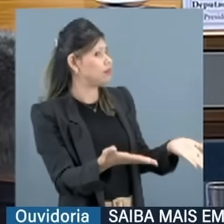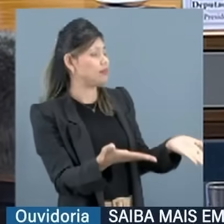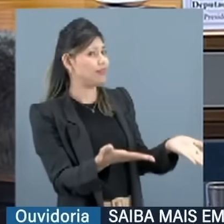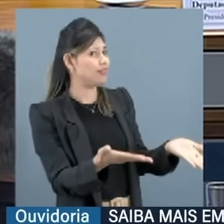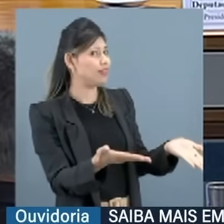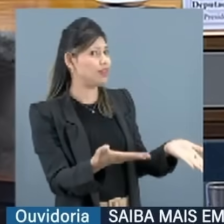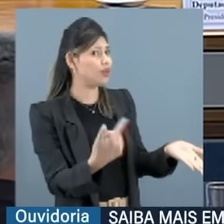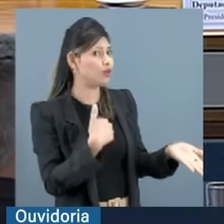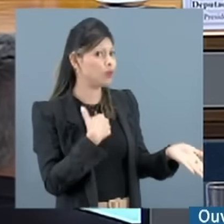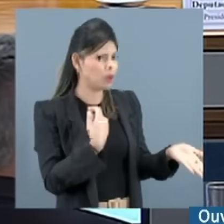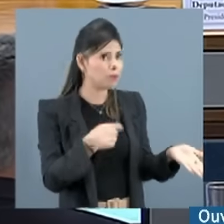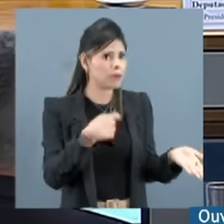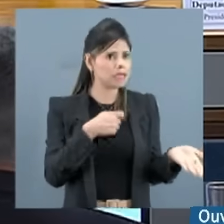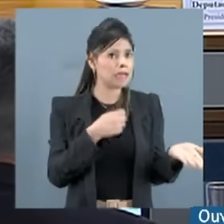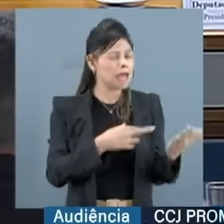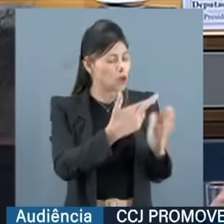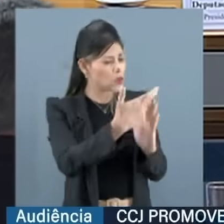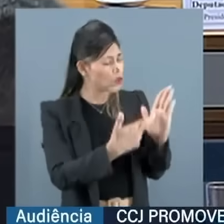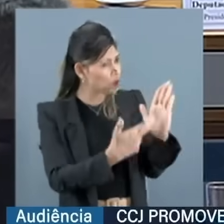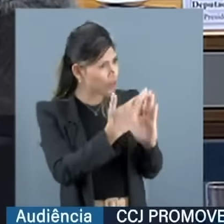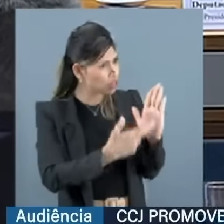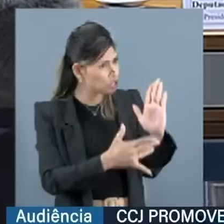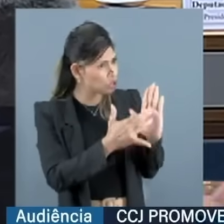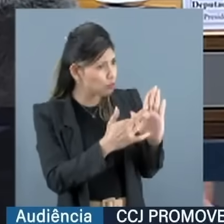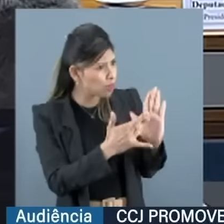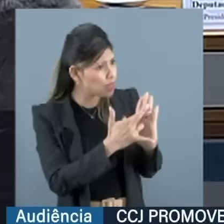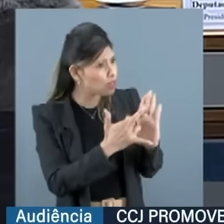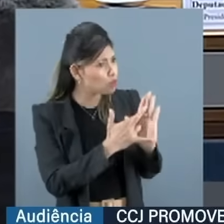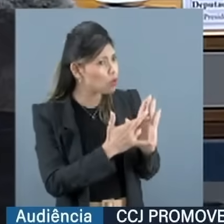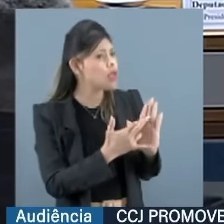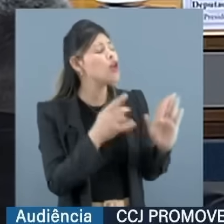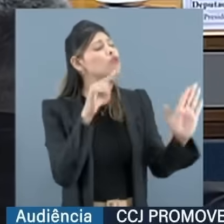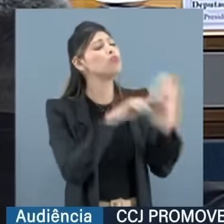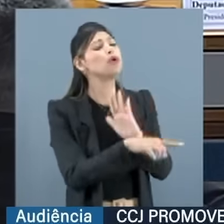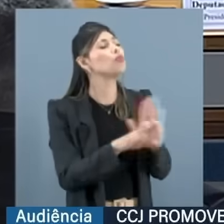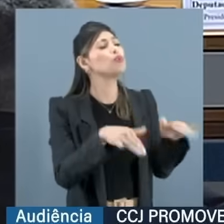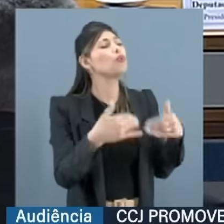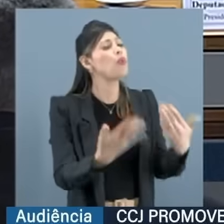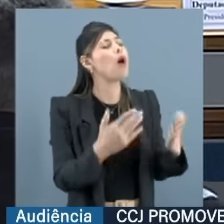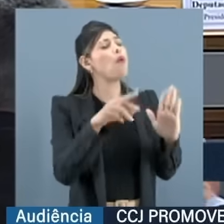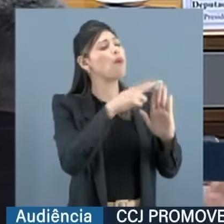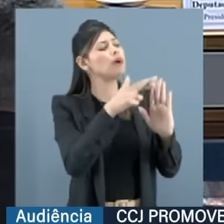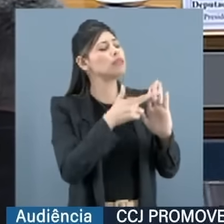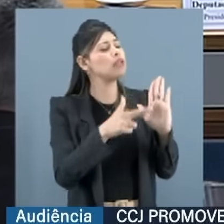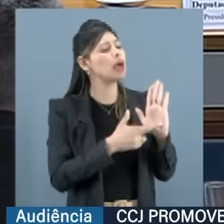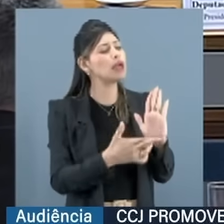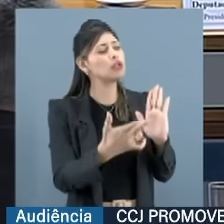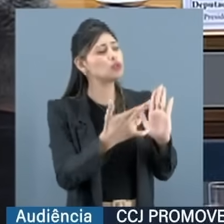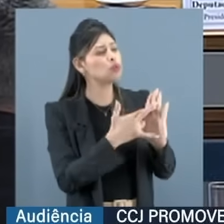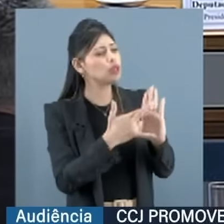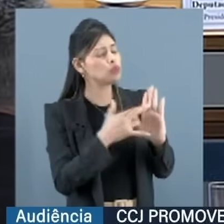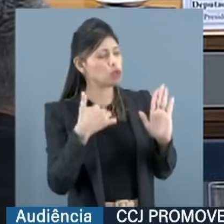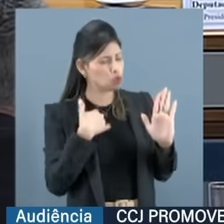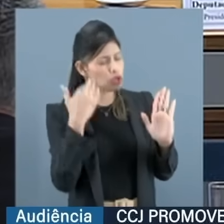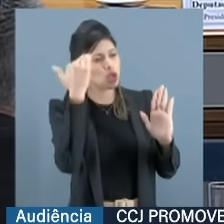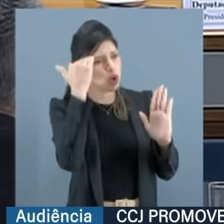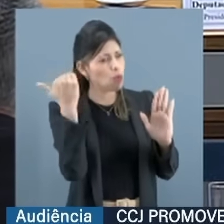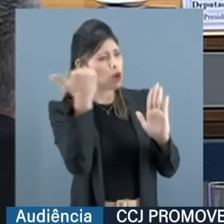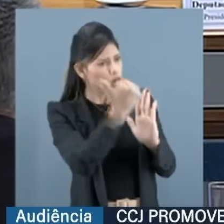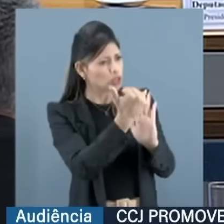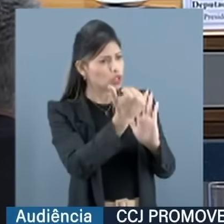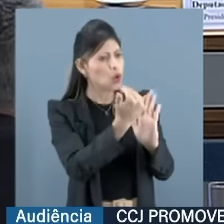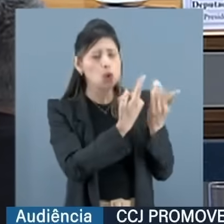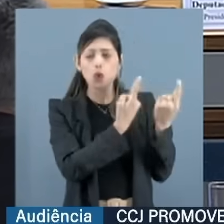sigo pelo regimento. Pergunto a Vossa Excelência quais são as medidas previstas no regimento que eu posso tomar contra o